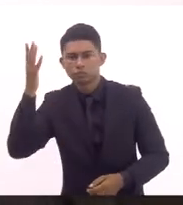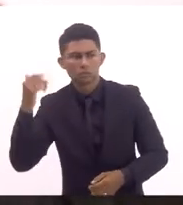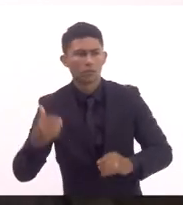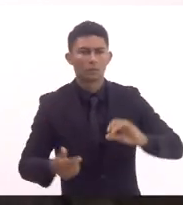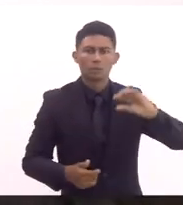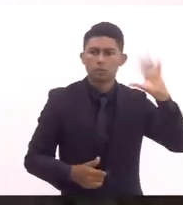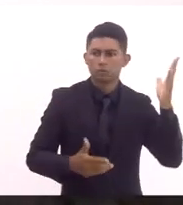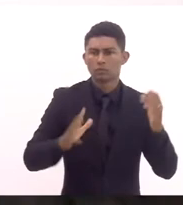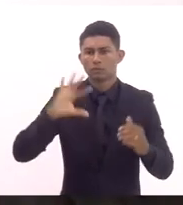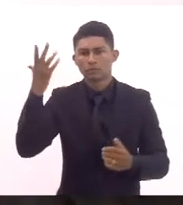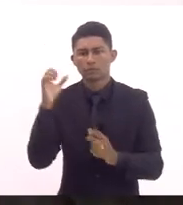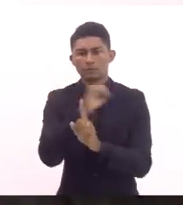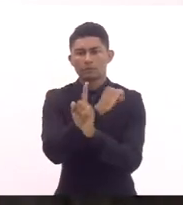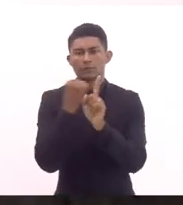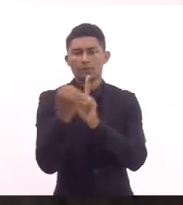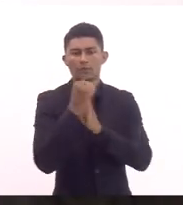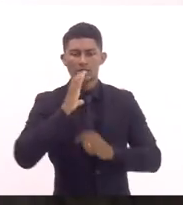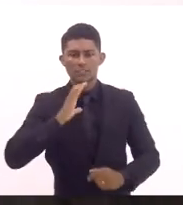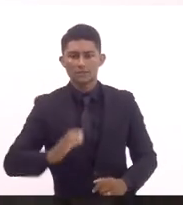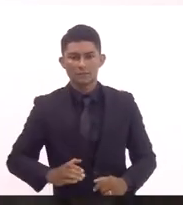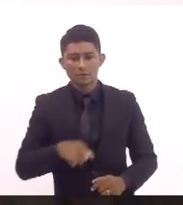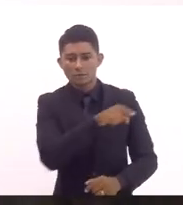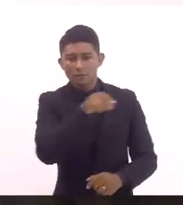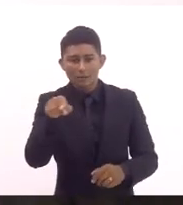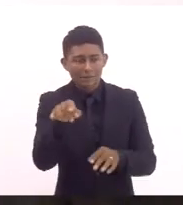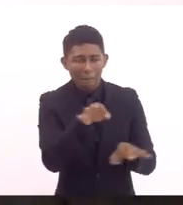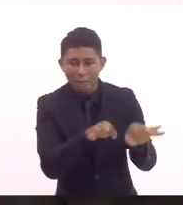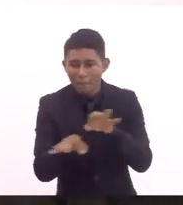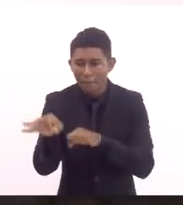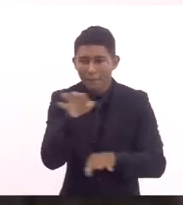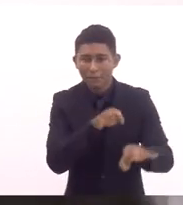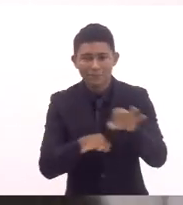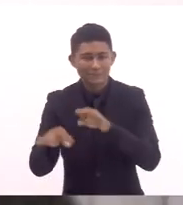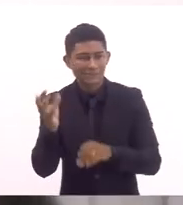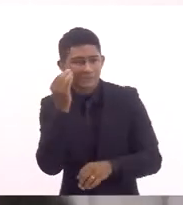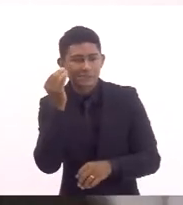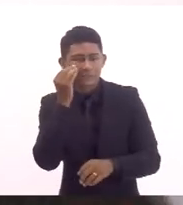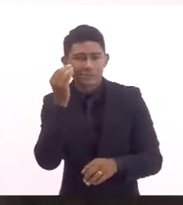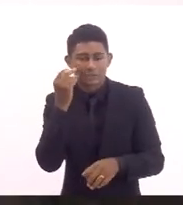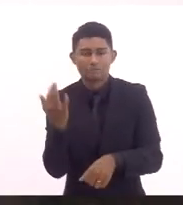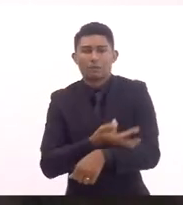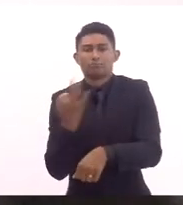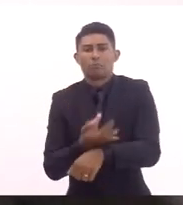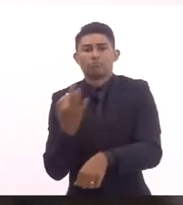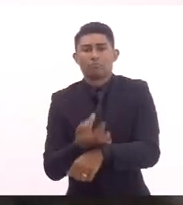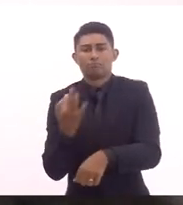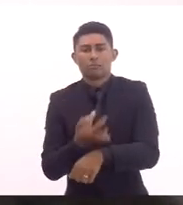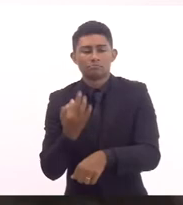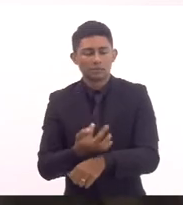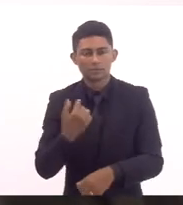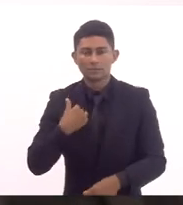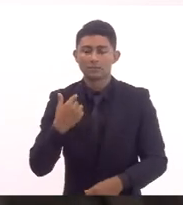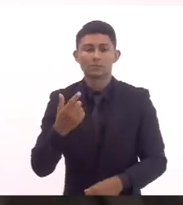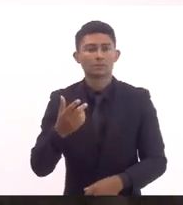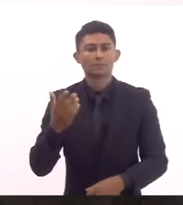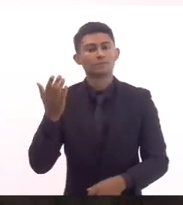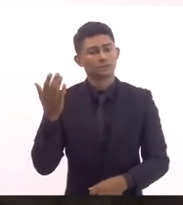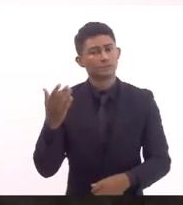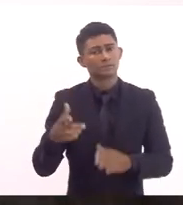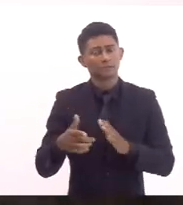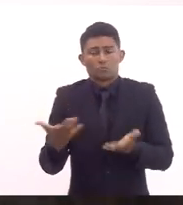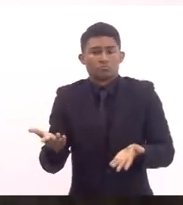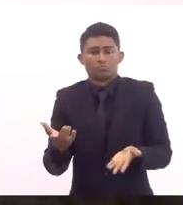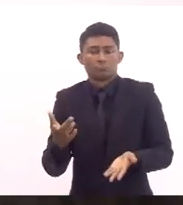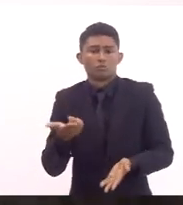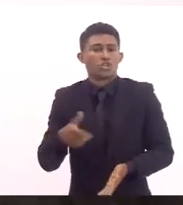pressão a sociedade civil vai se organizando Vai tenta se fortalecer para tentar resistir E aí como não havia uma coordenação